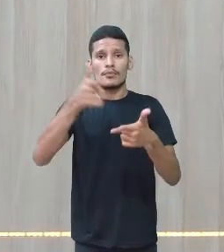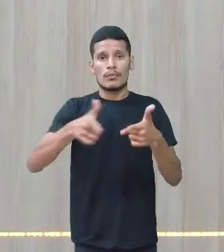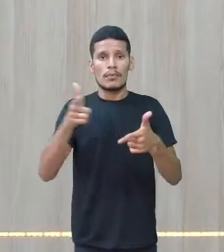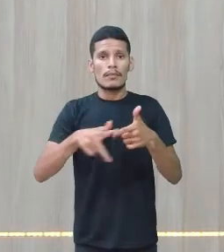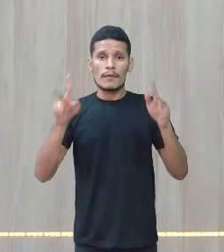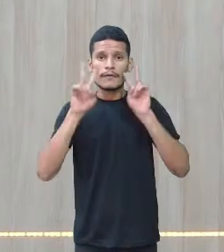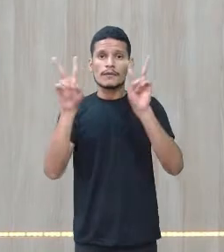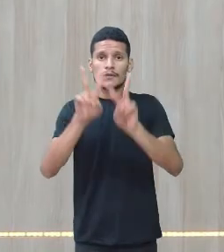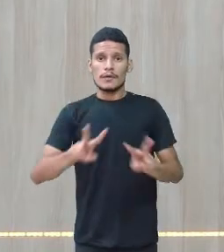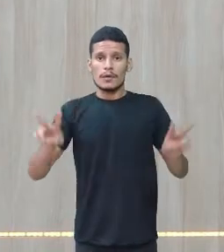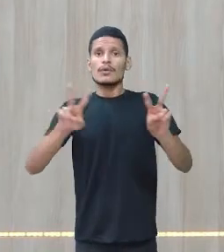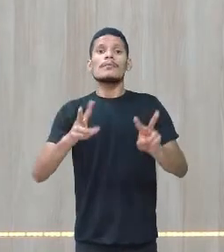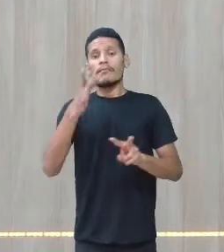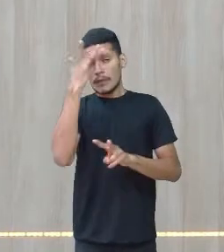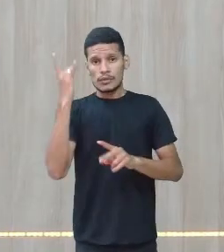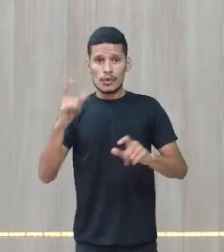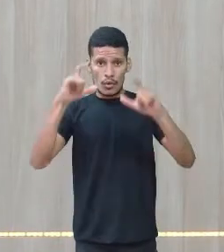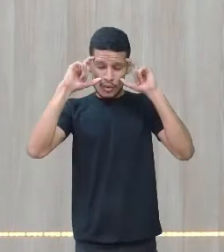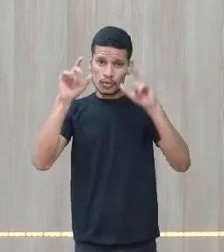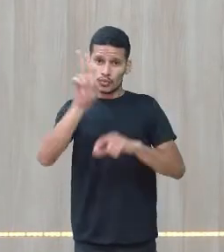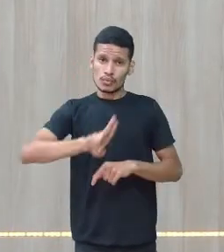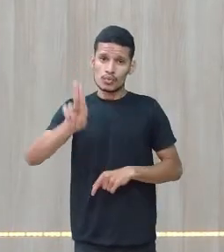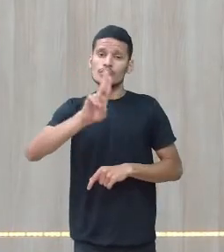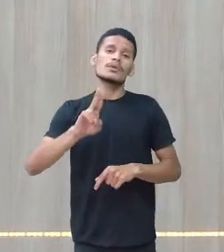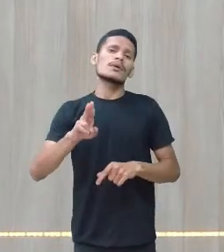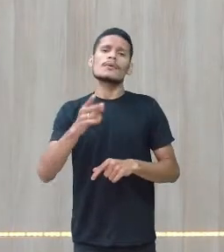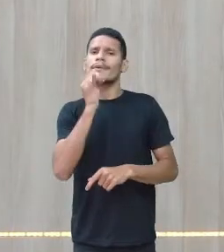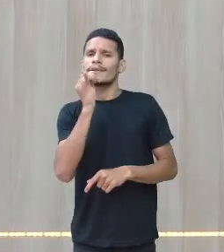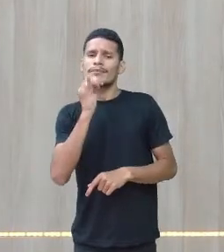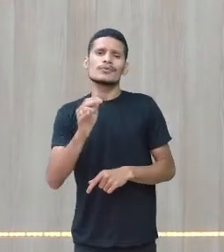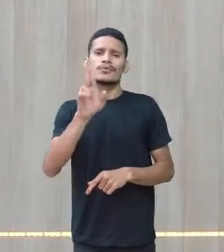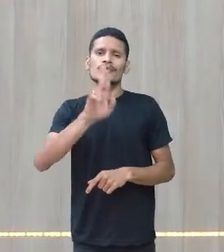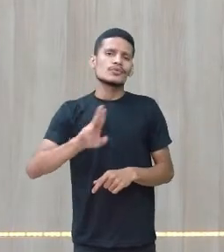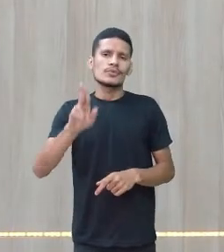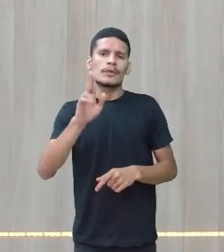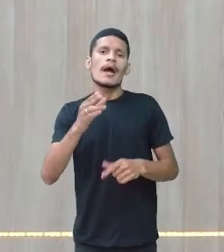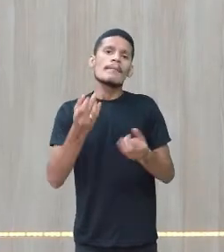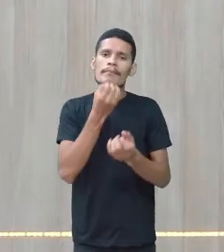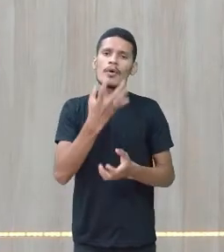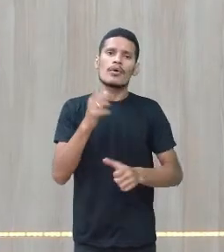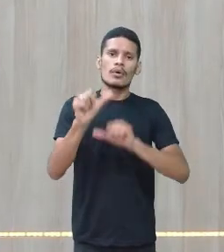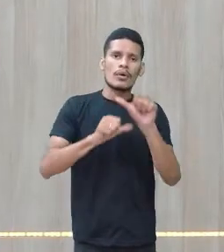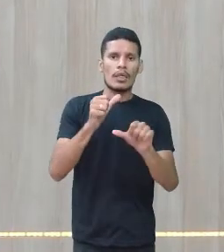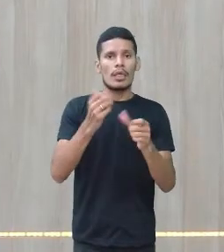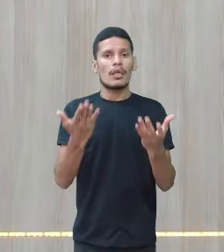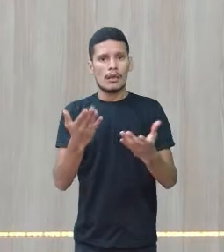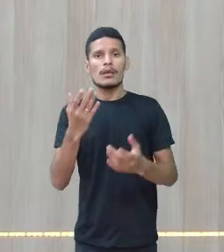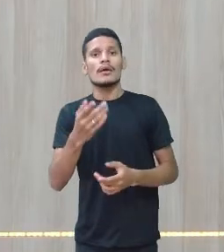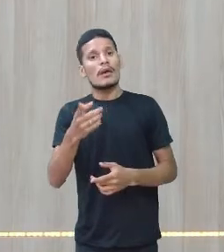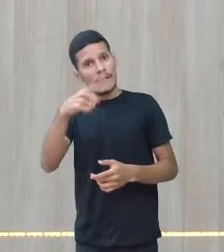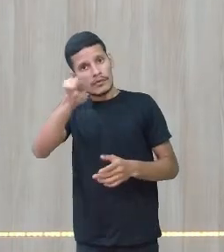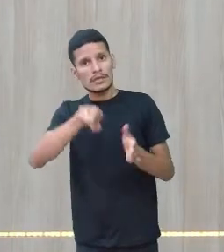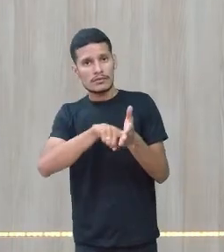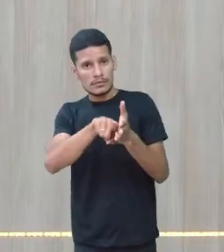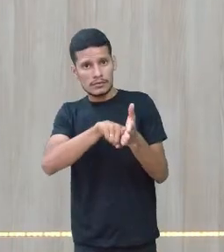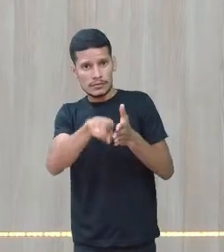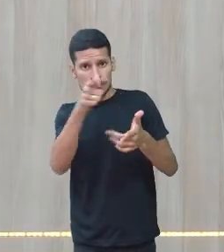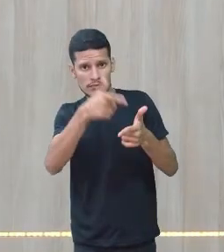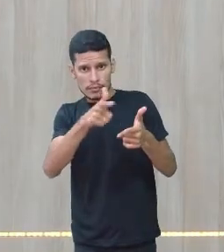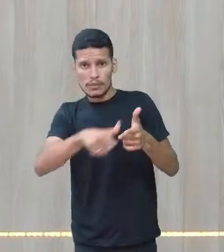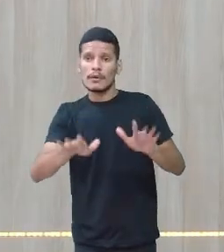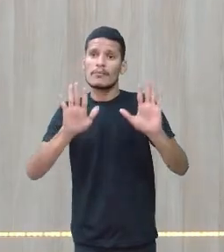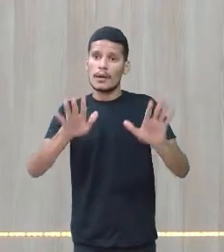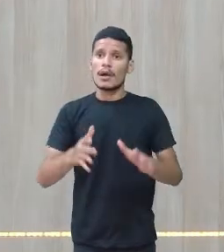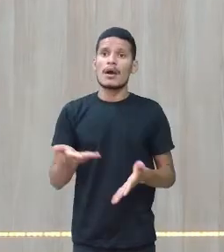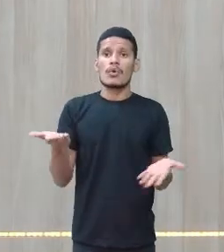visão, né? Quem usa óculos, o óculos que já não está servindo mais, quem não usa, que também vai investigar esse problema. Mas agora, esse